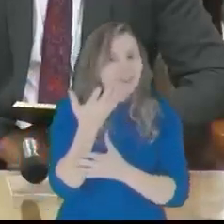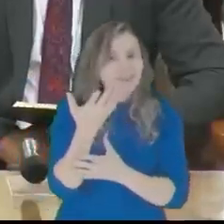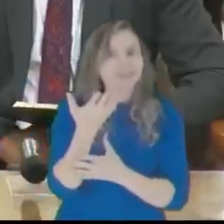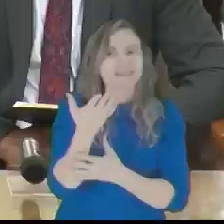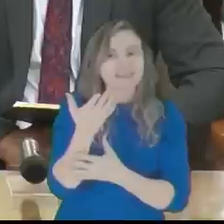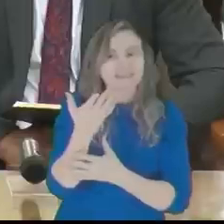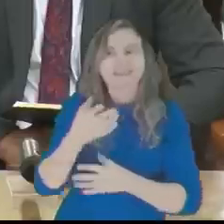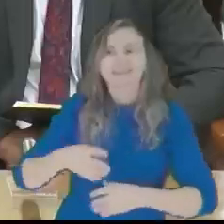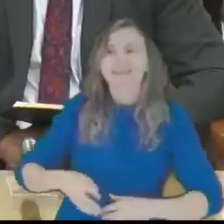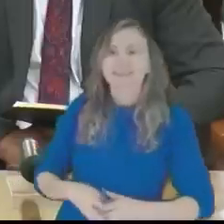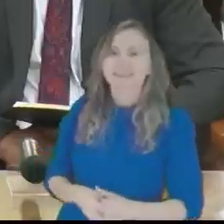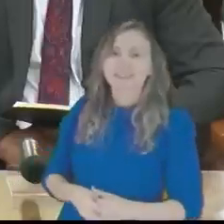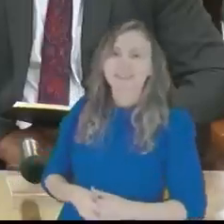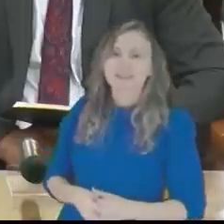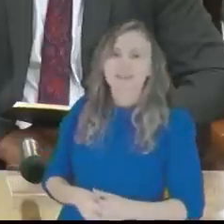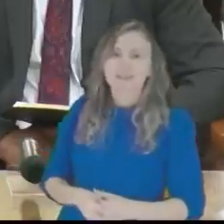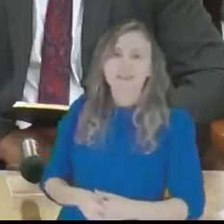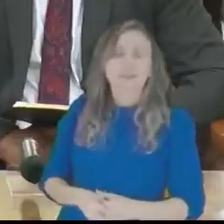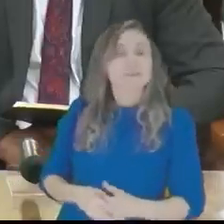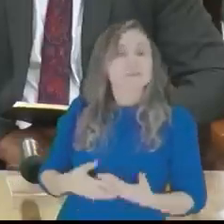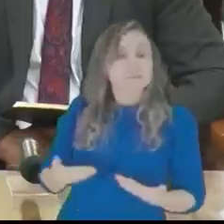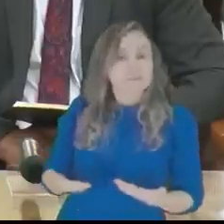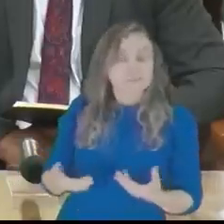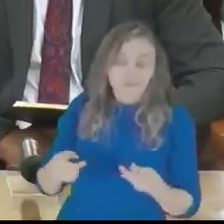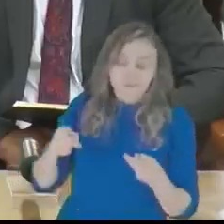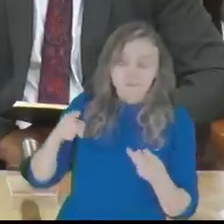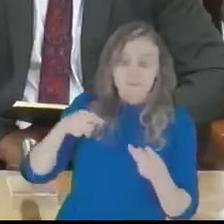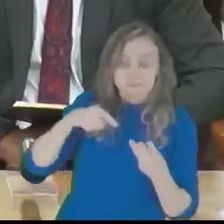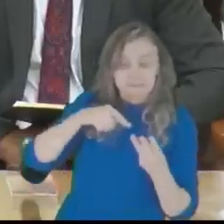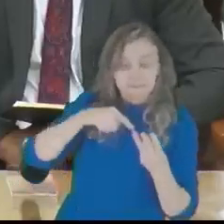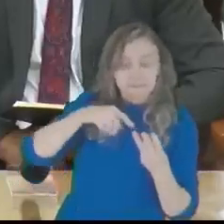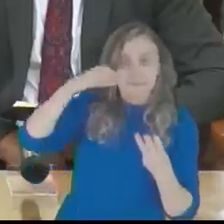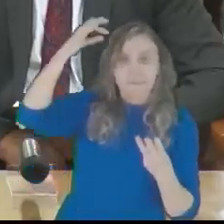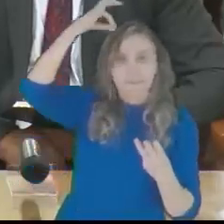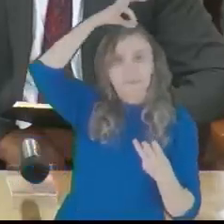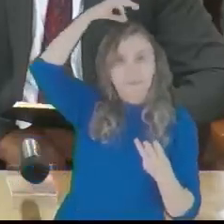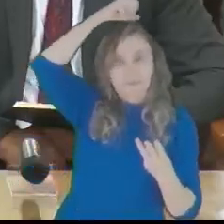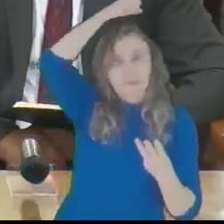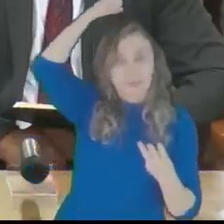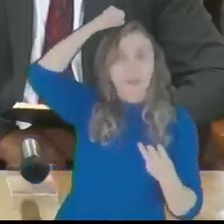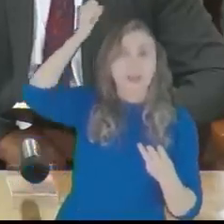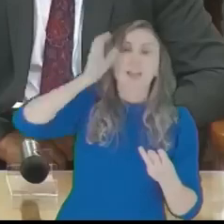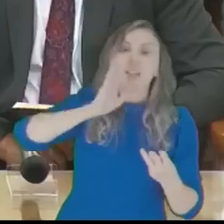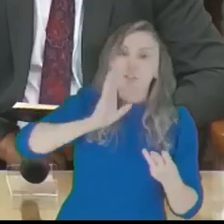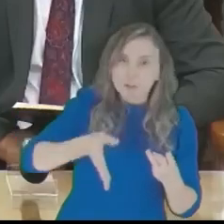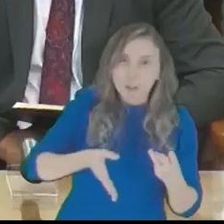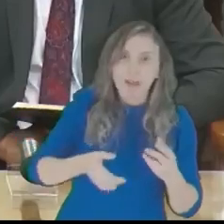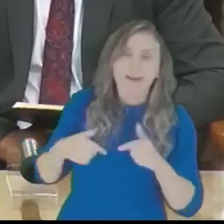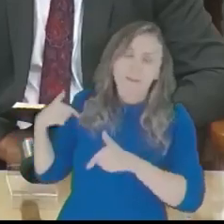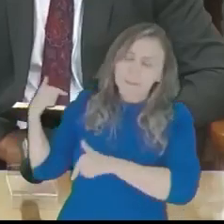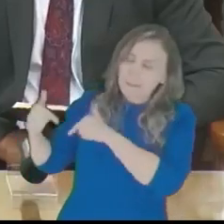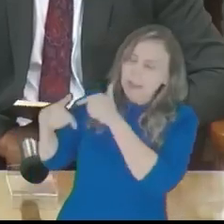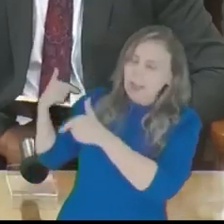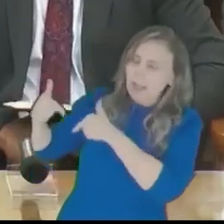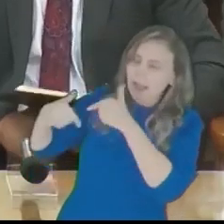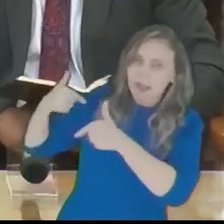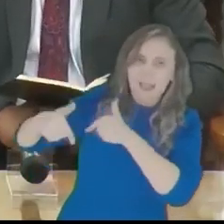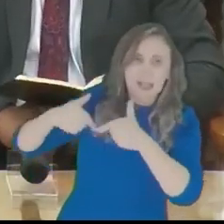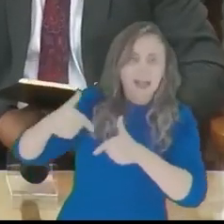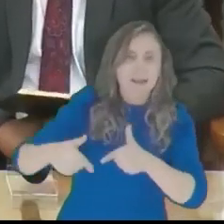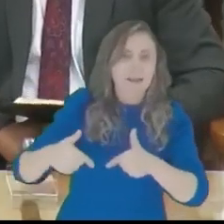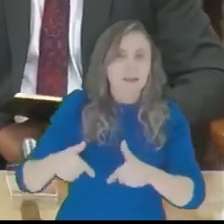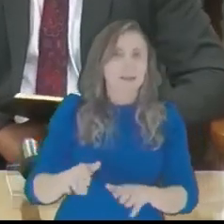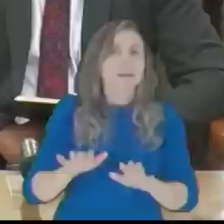Santo. Então o Espírito Santo, ele já vem trabalhando. Agora, ele agora viria de um